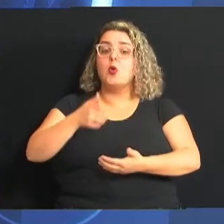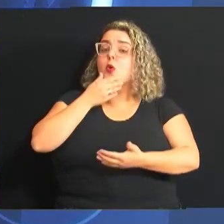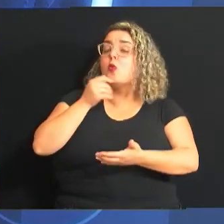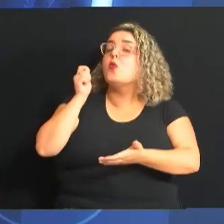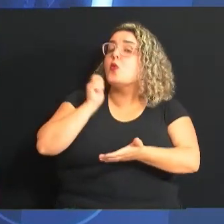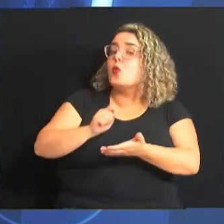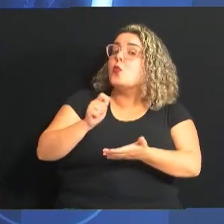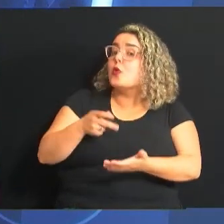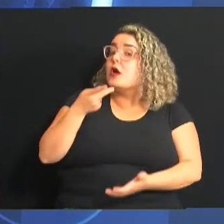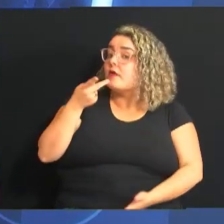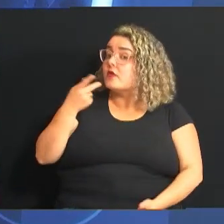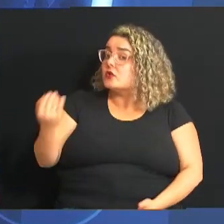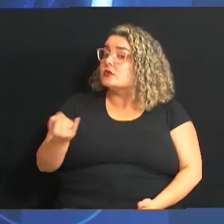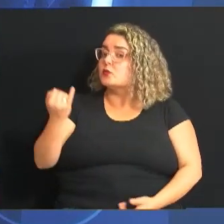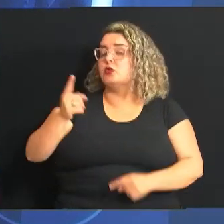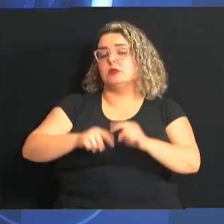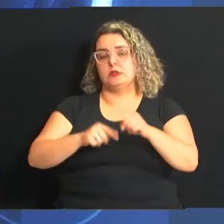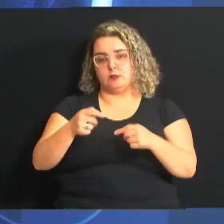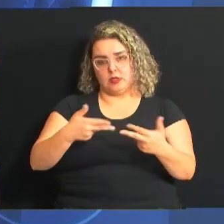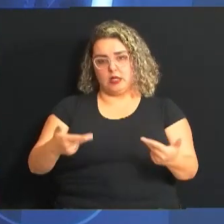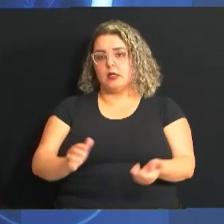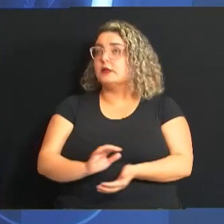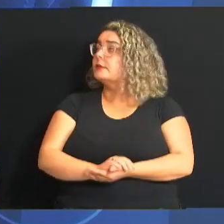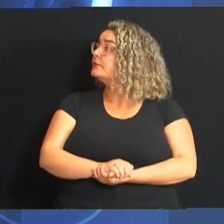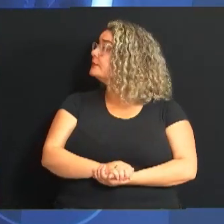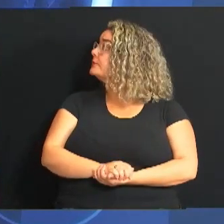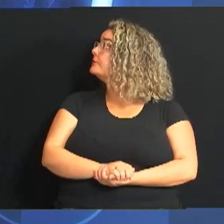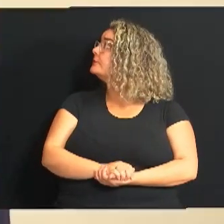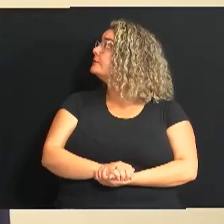da importância da matéria.